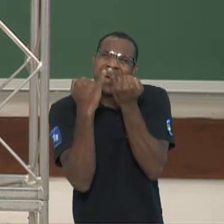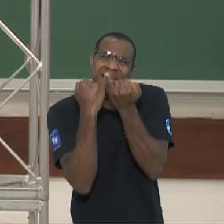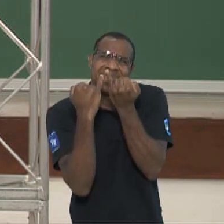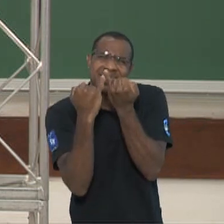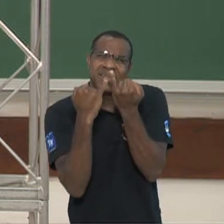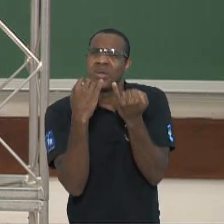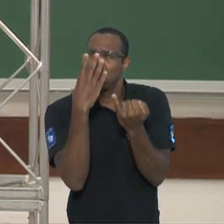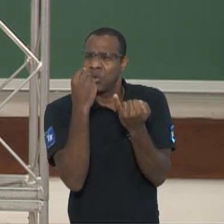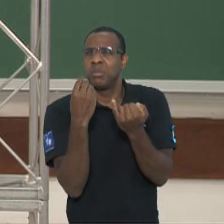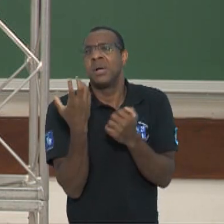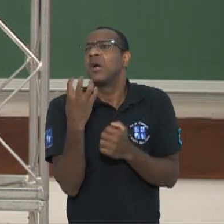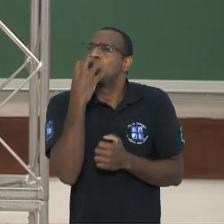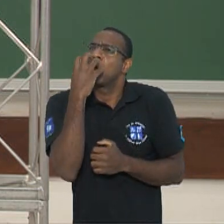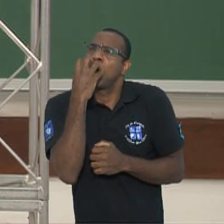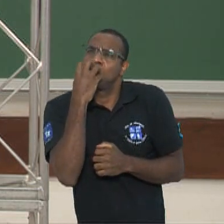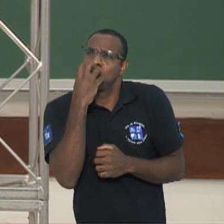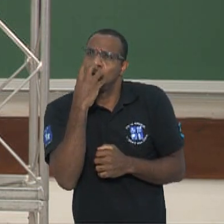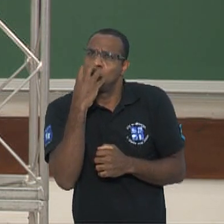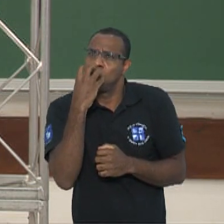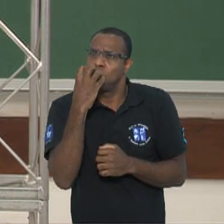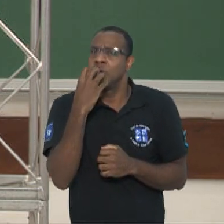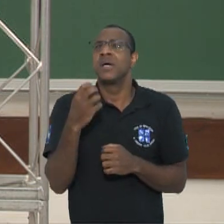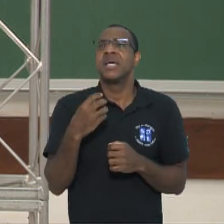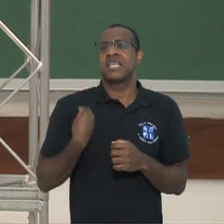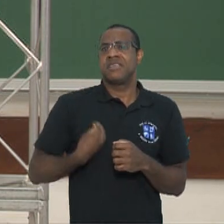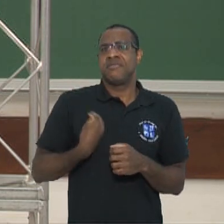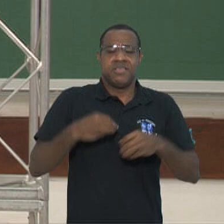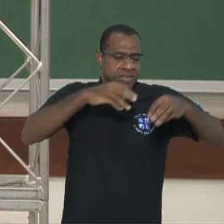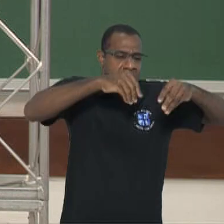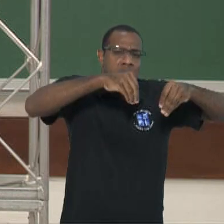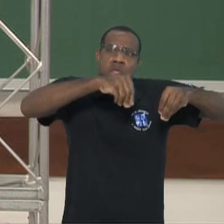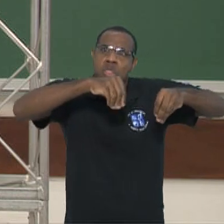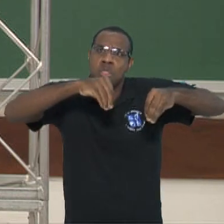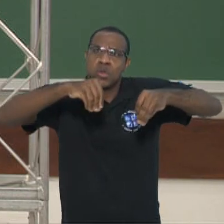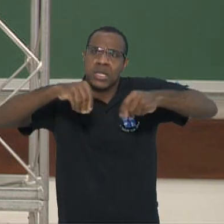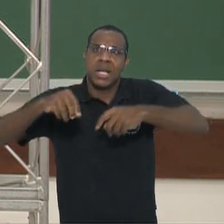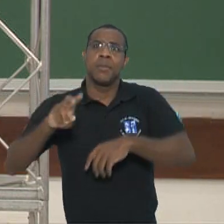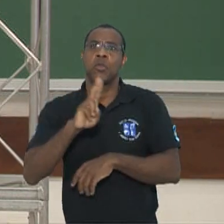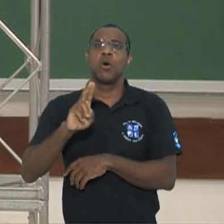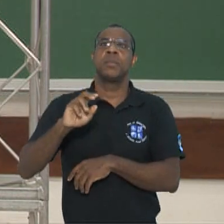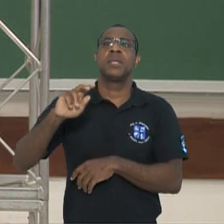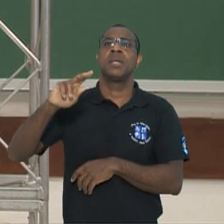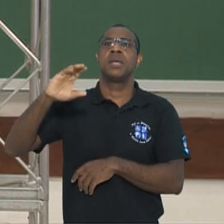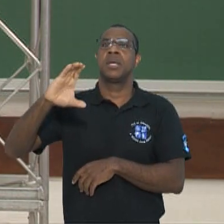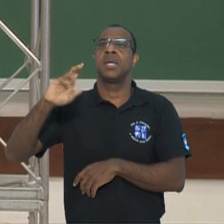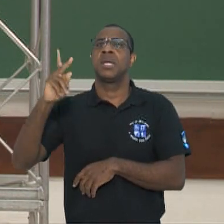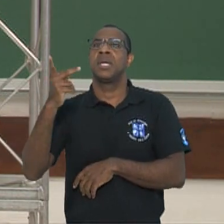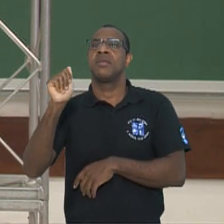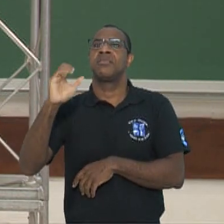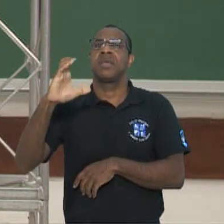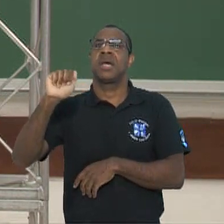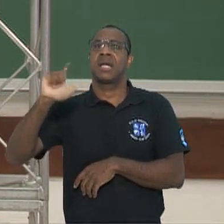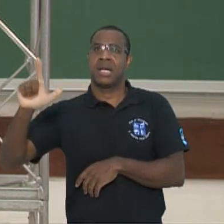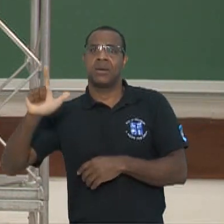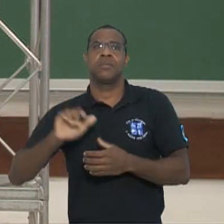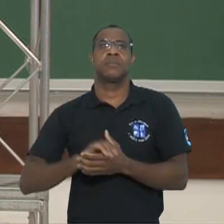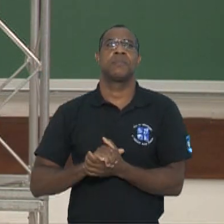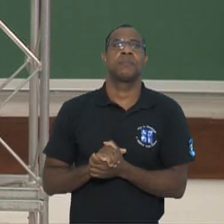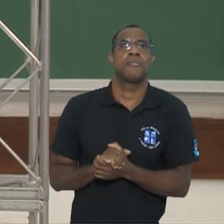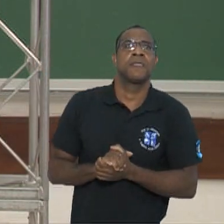é um cão selvagem do deserto, né? Ou chamado chacal também. Anubis. Aqui uma espécie